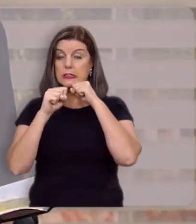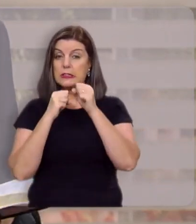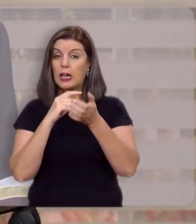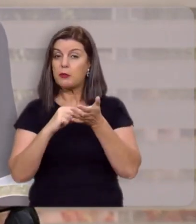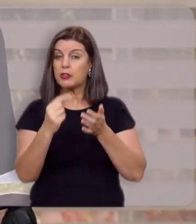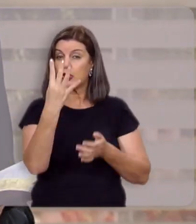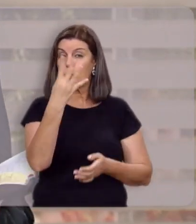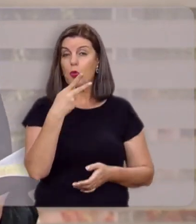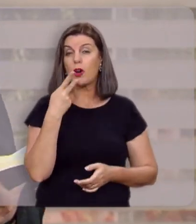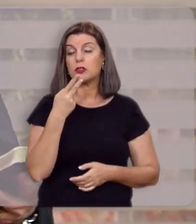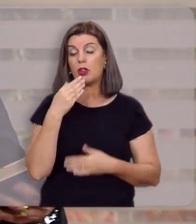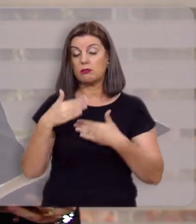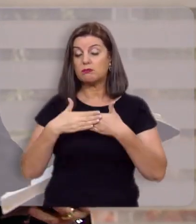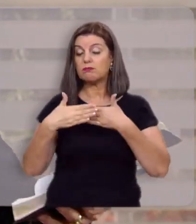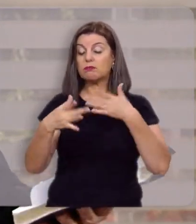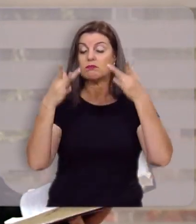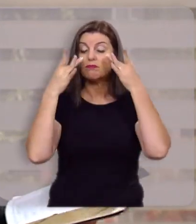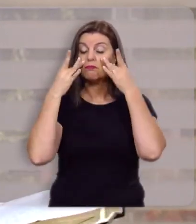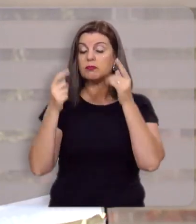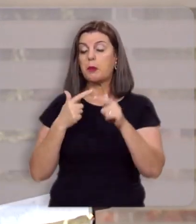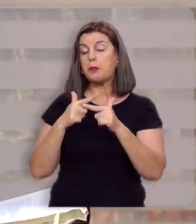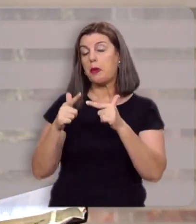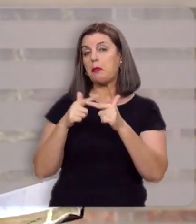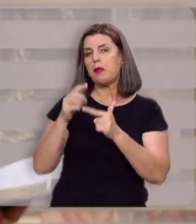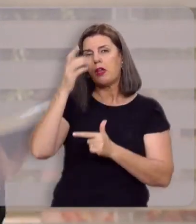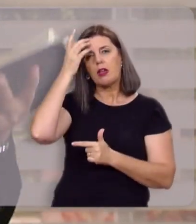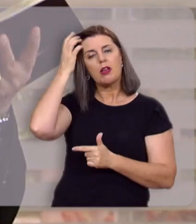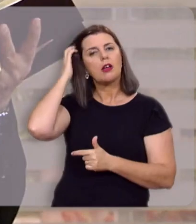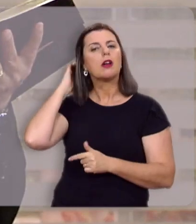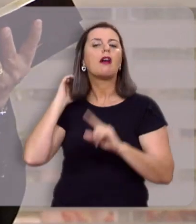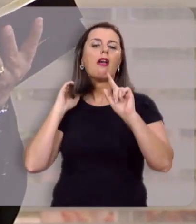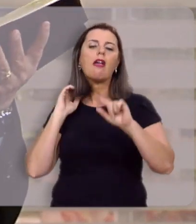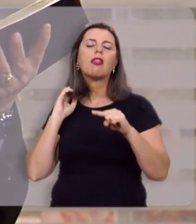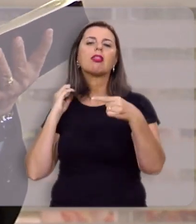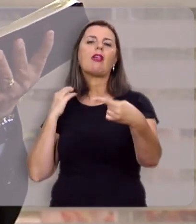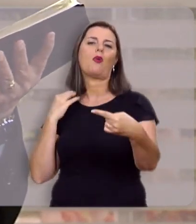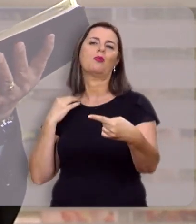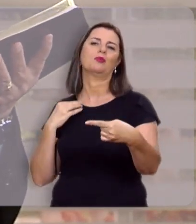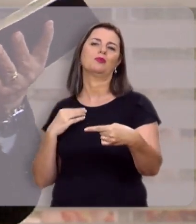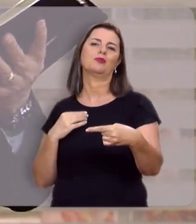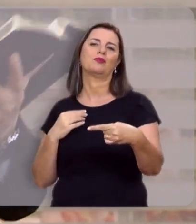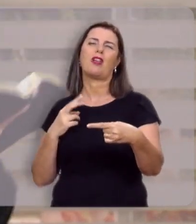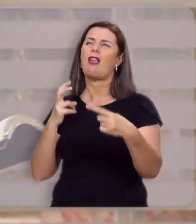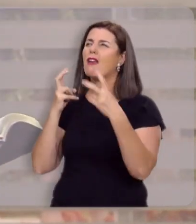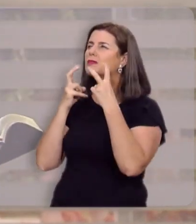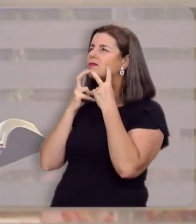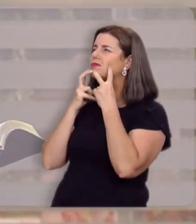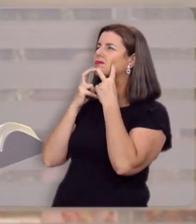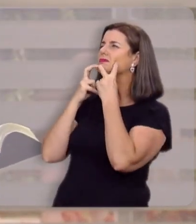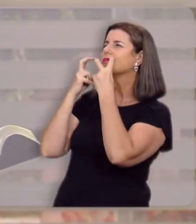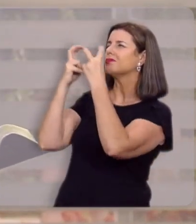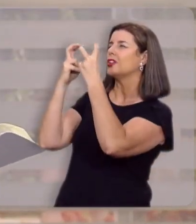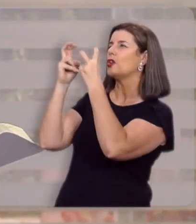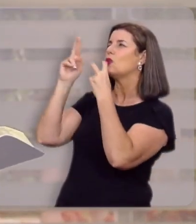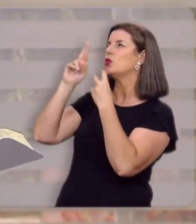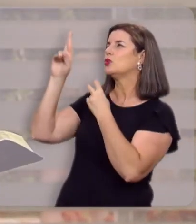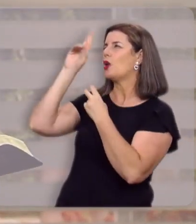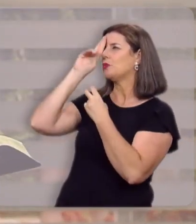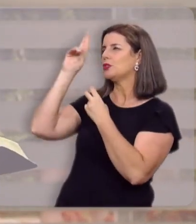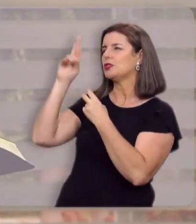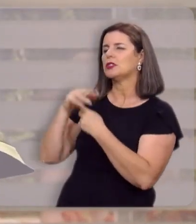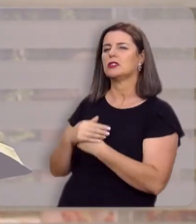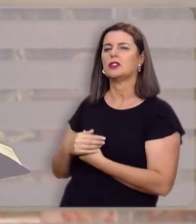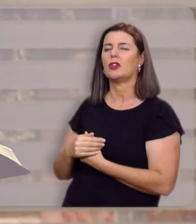diz no verso 4, diante desse quadro tão sombrio, então eu invoquei o nome do